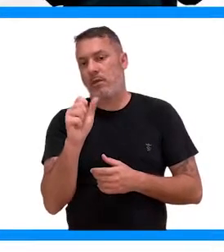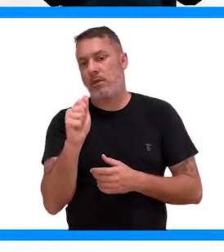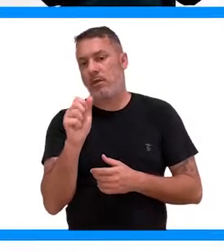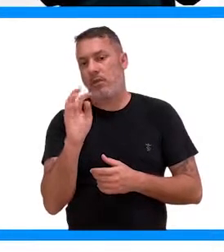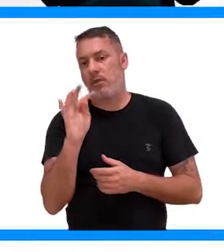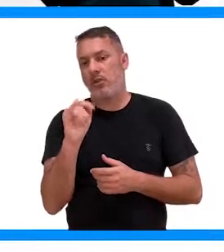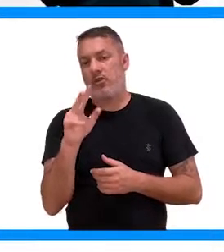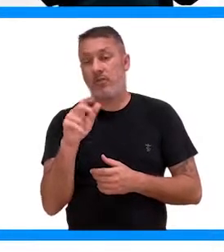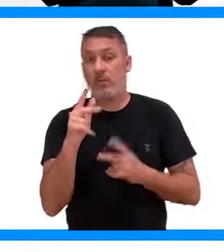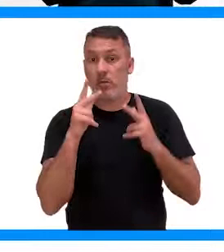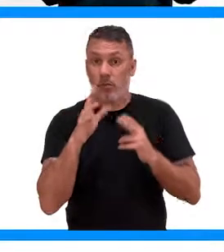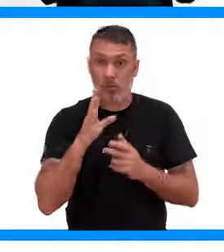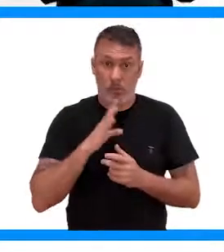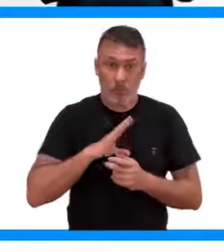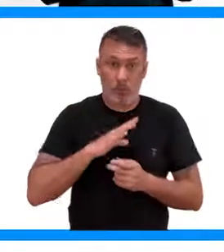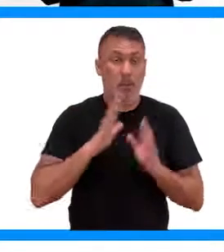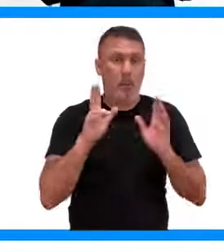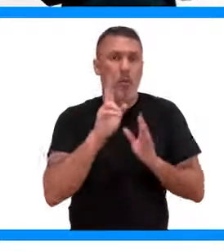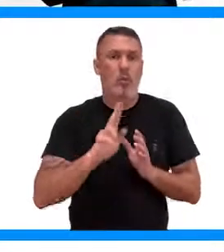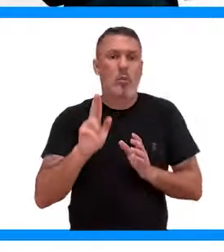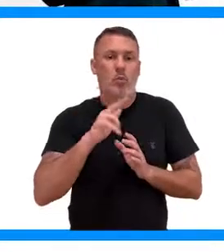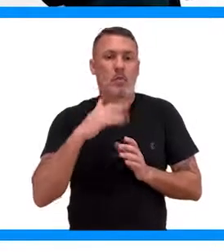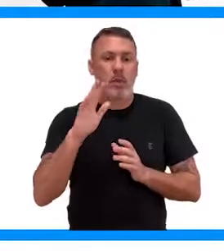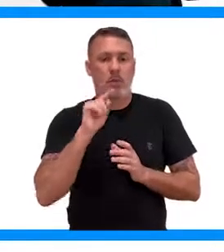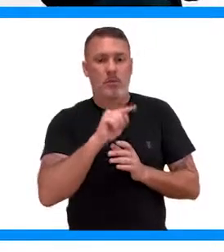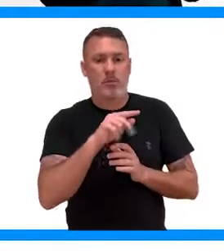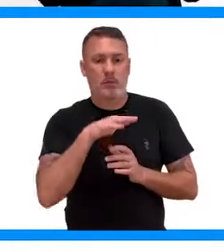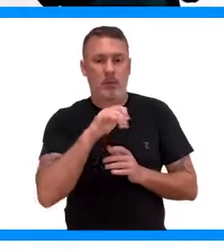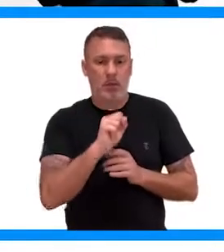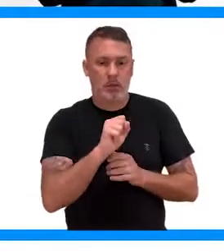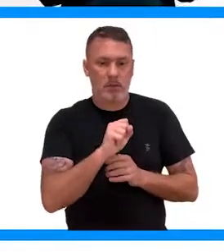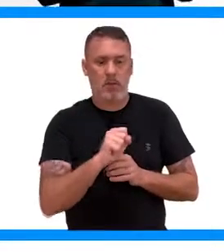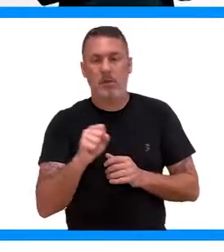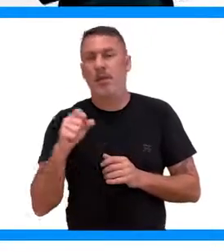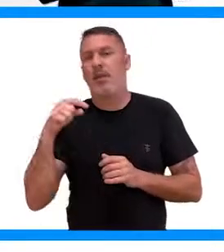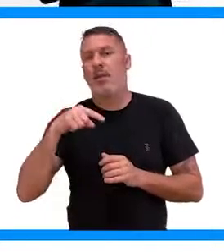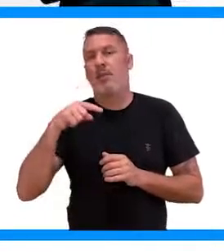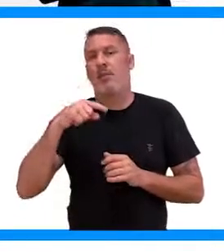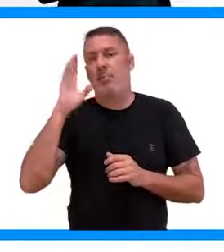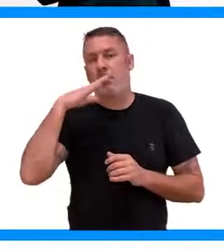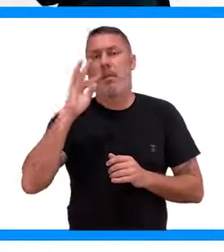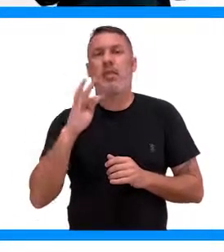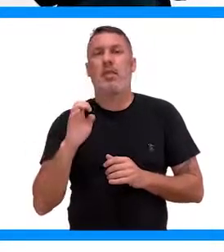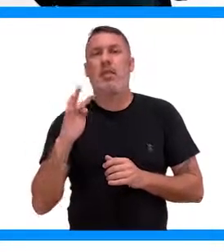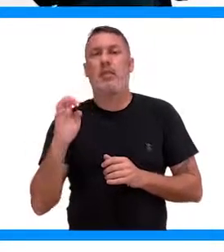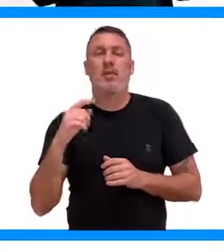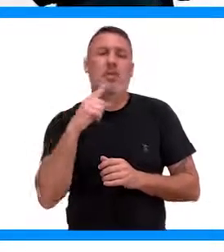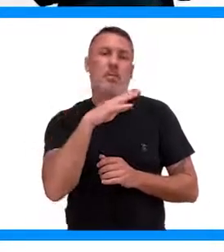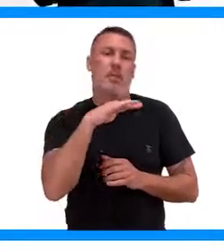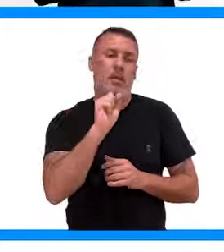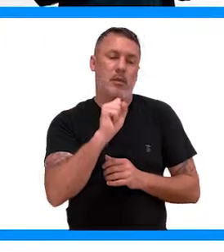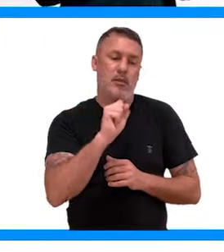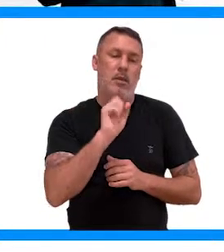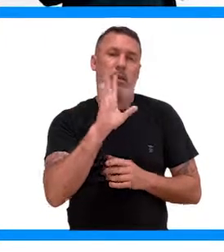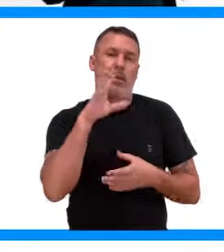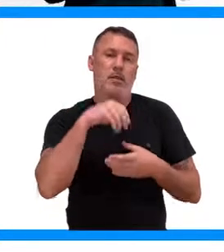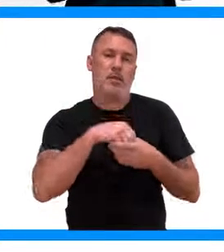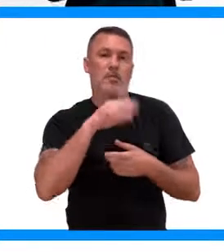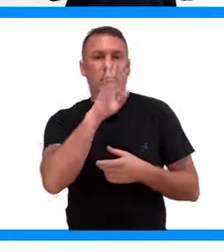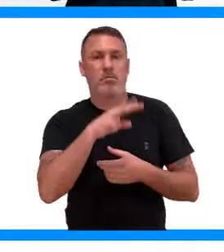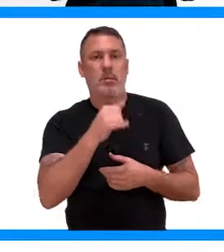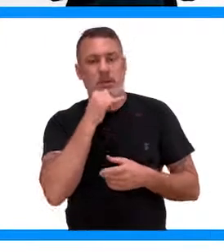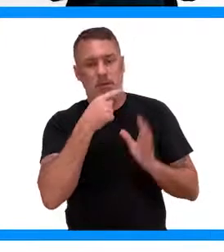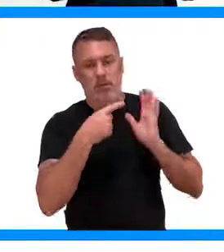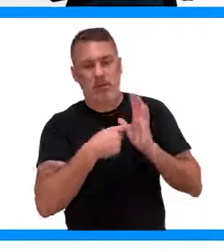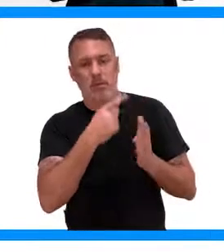conjunção adversativa igual no português, mas a gente usa muito mais o pero do que o mas. Vocês quase não vão ver o mas faz parte